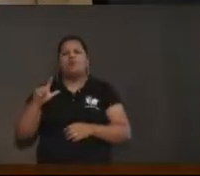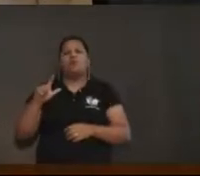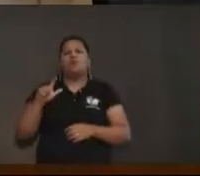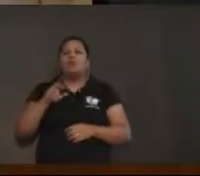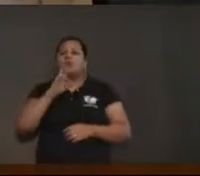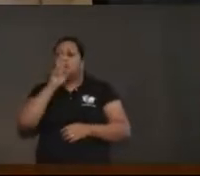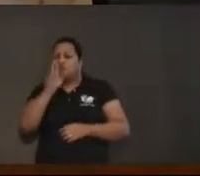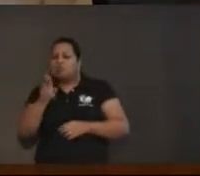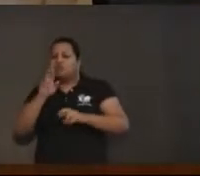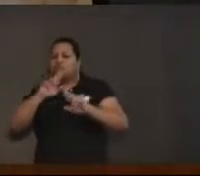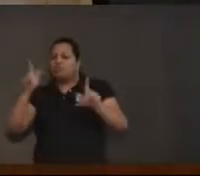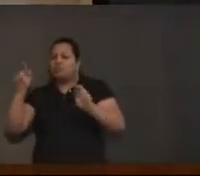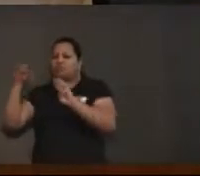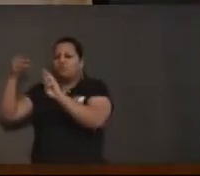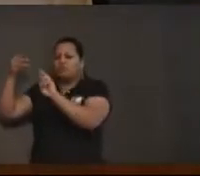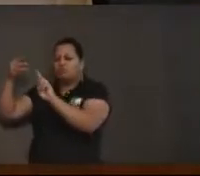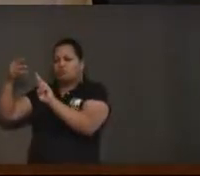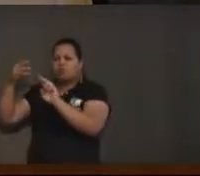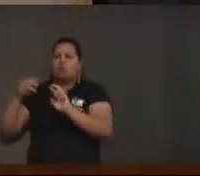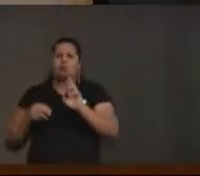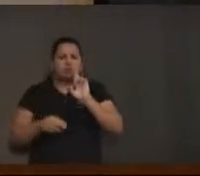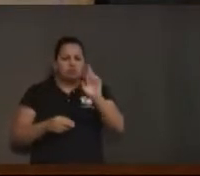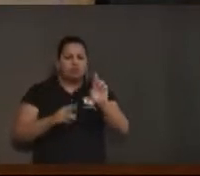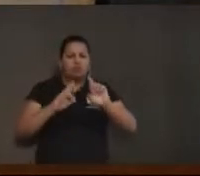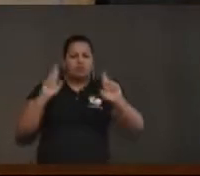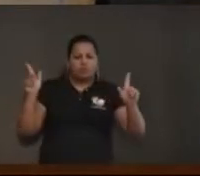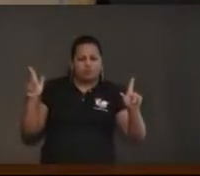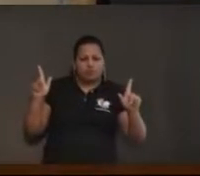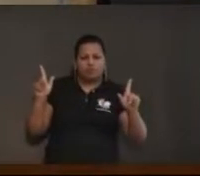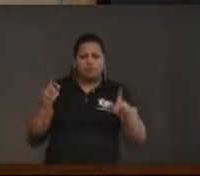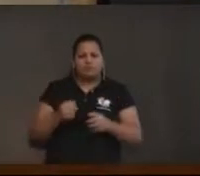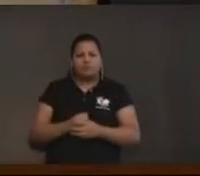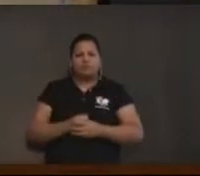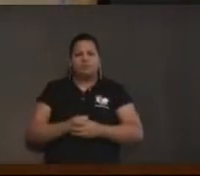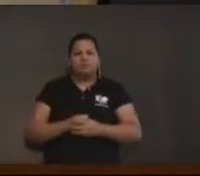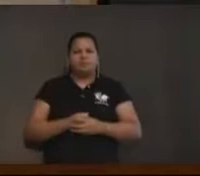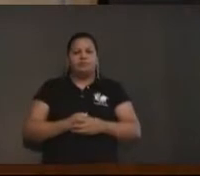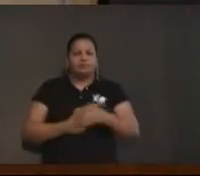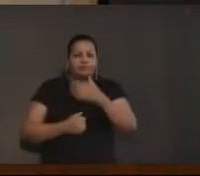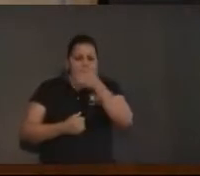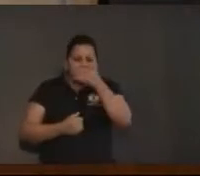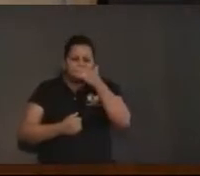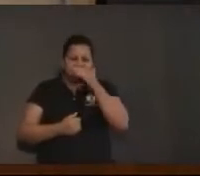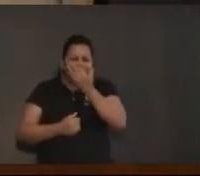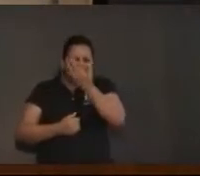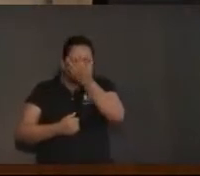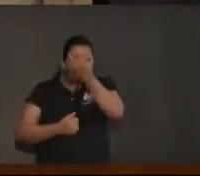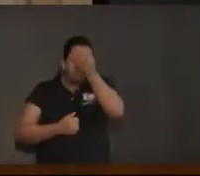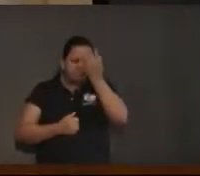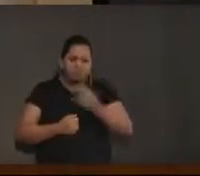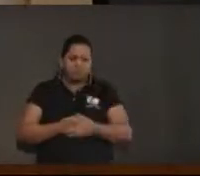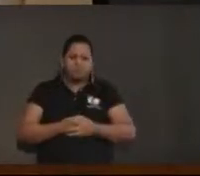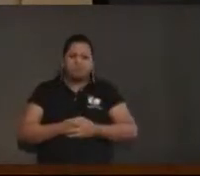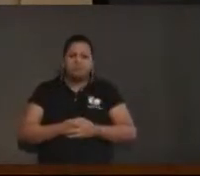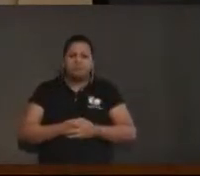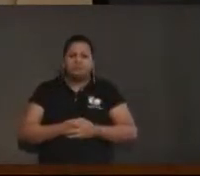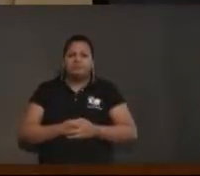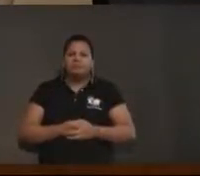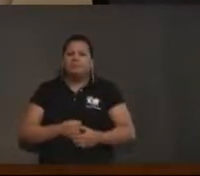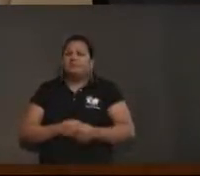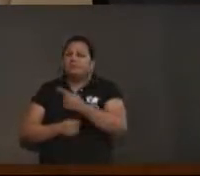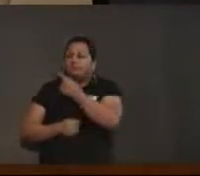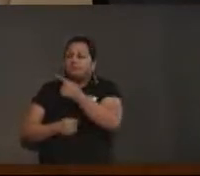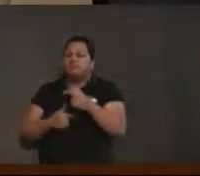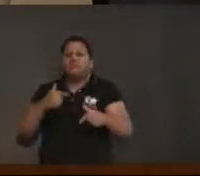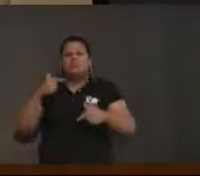do cúbico Mais também resolvidos por menos variacionais é só para terminar o passar direto isso aqui é um trabalho